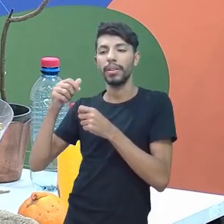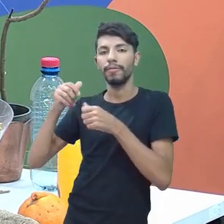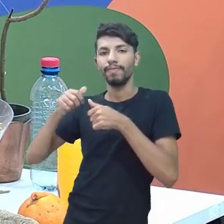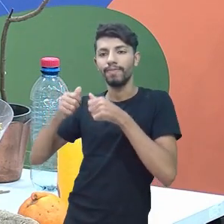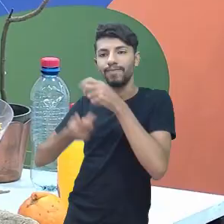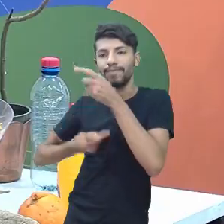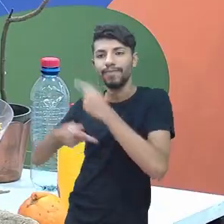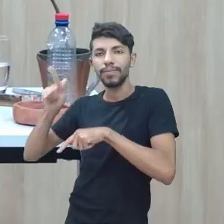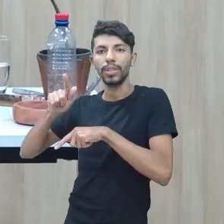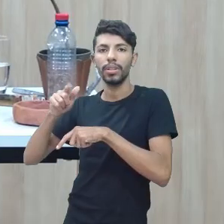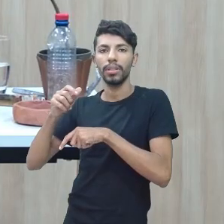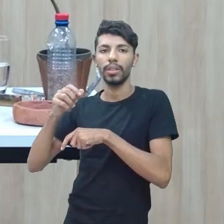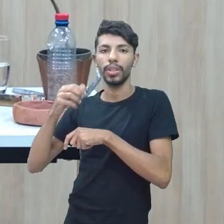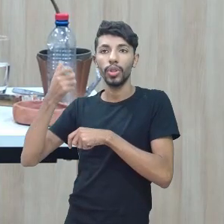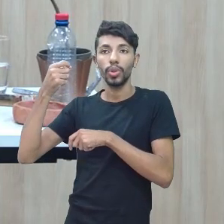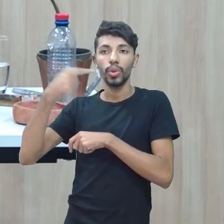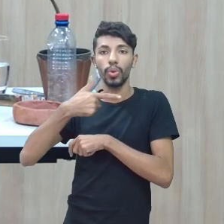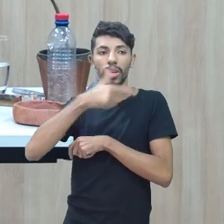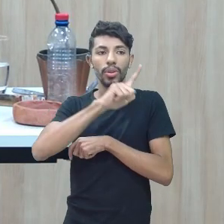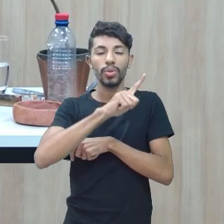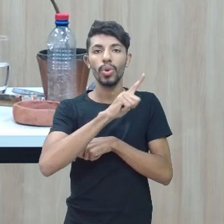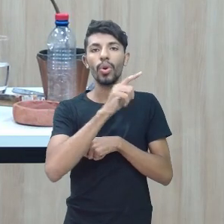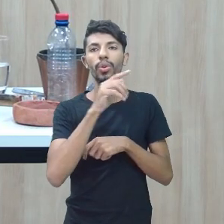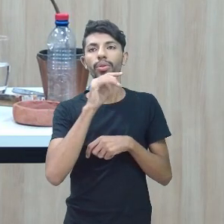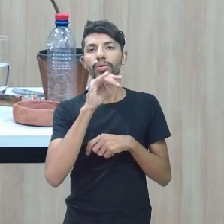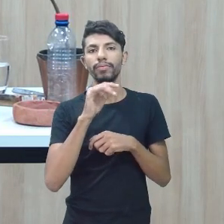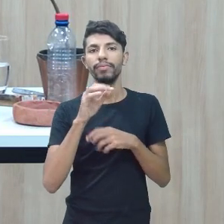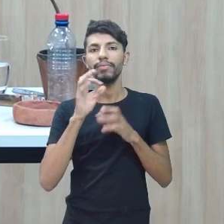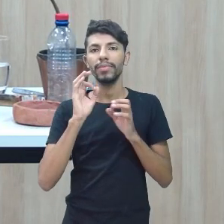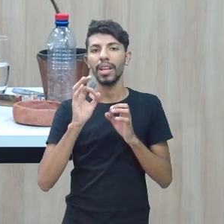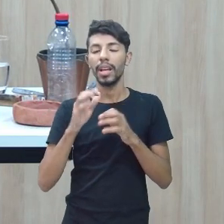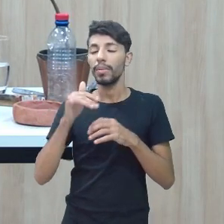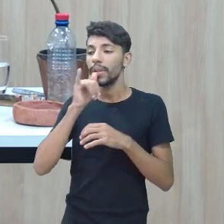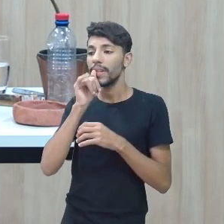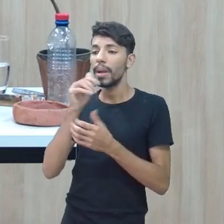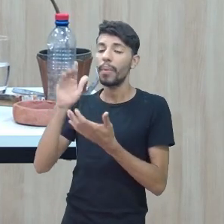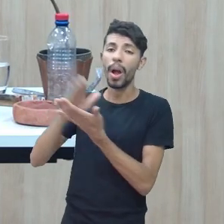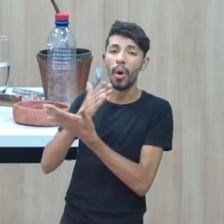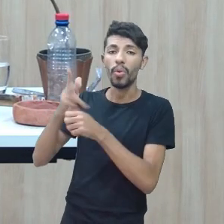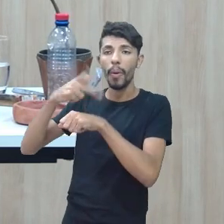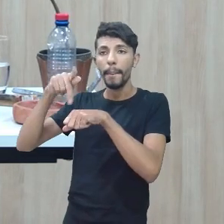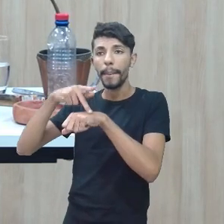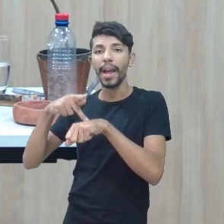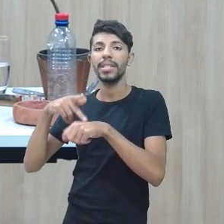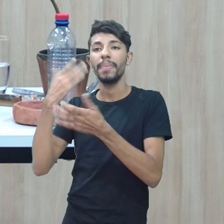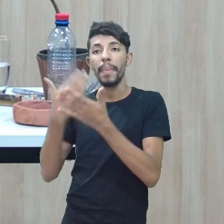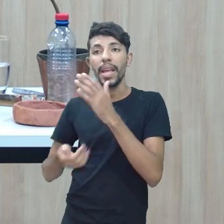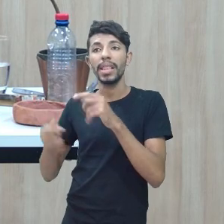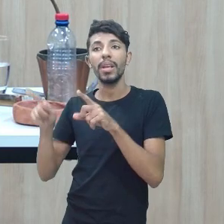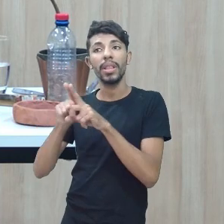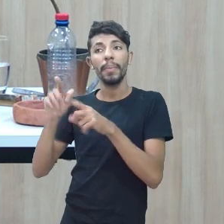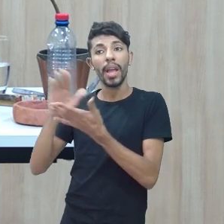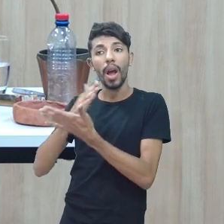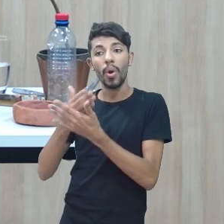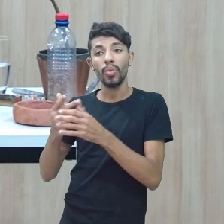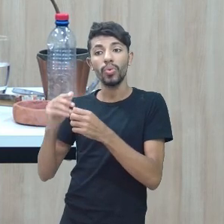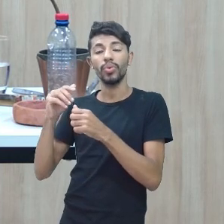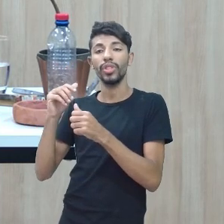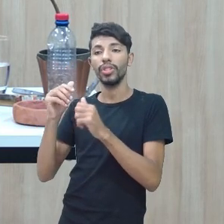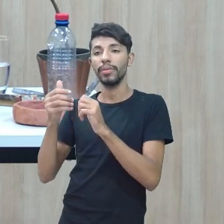Existem países que foram punidos, atletas que perderam medalhas, mesmo depois de ter subido no pódio. E aí,